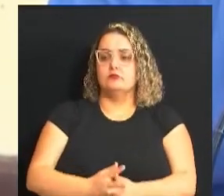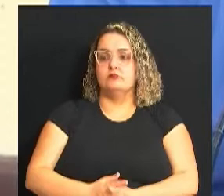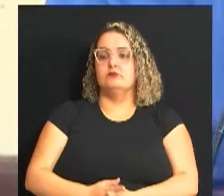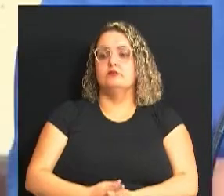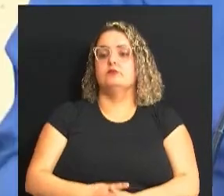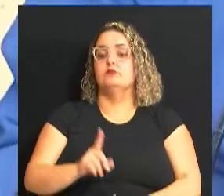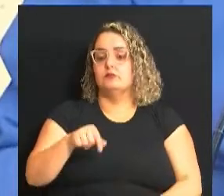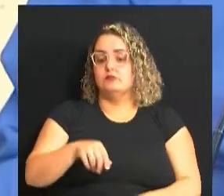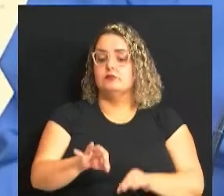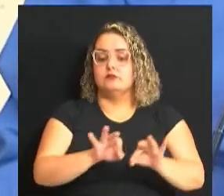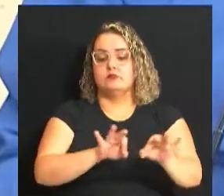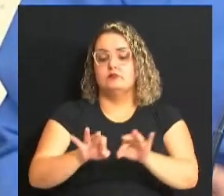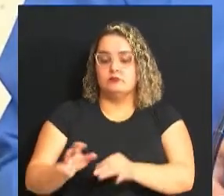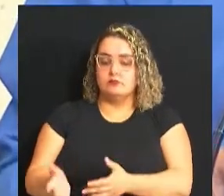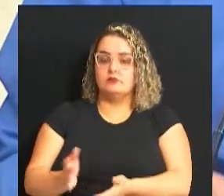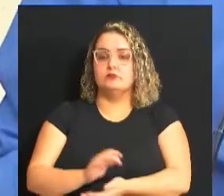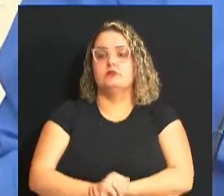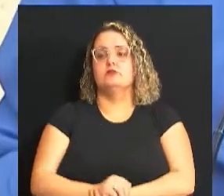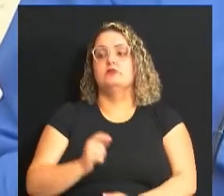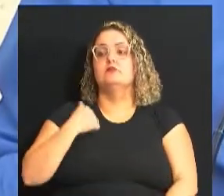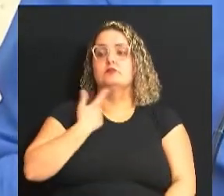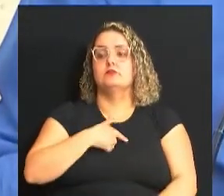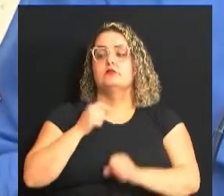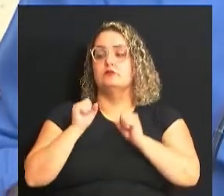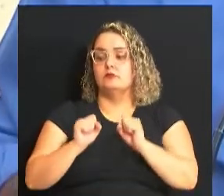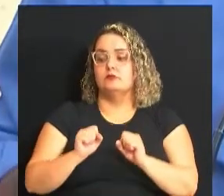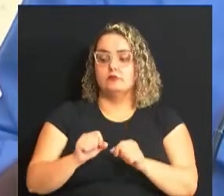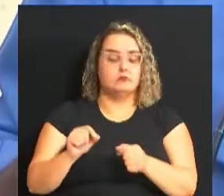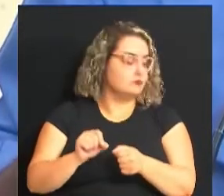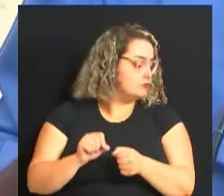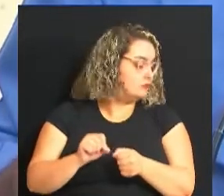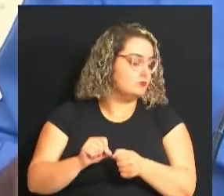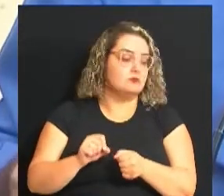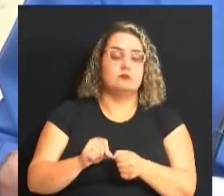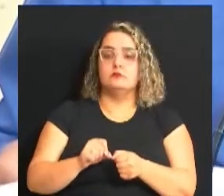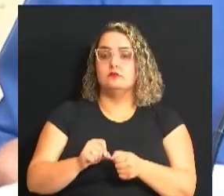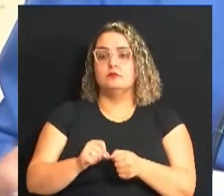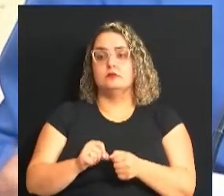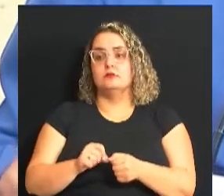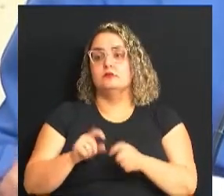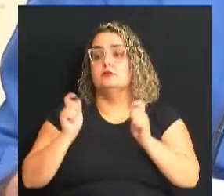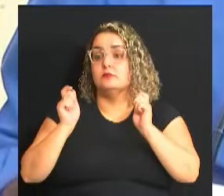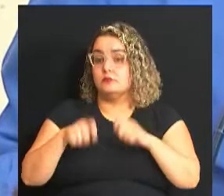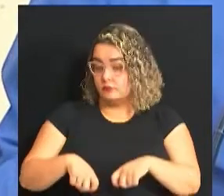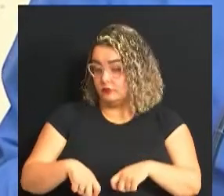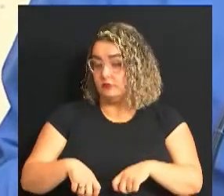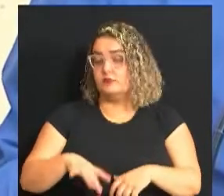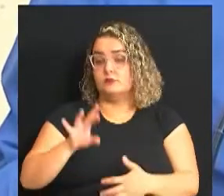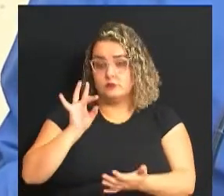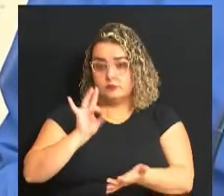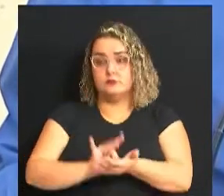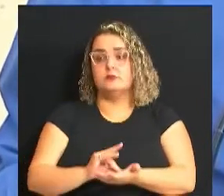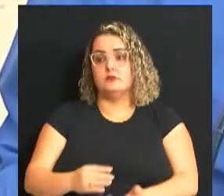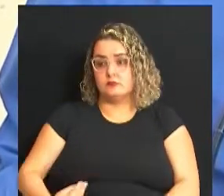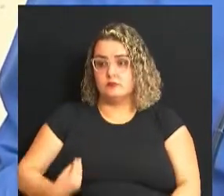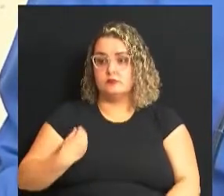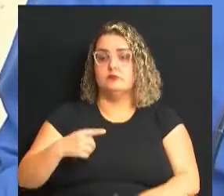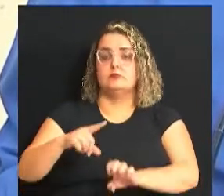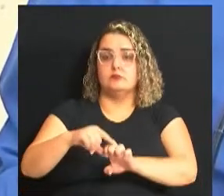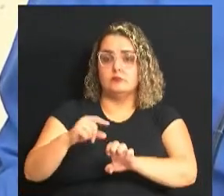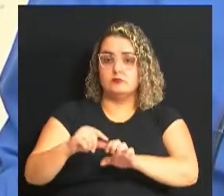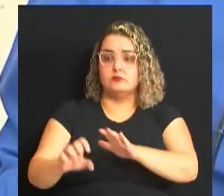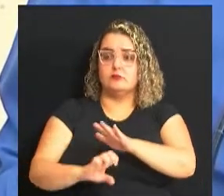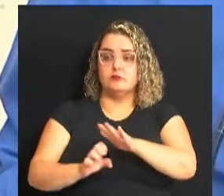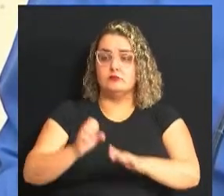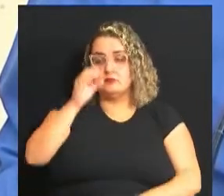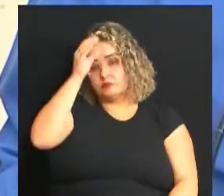deste projeto e que nós possamos aí fazer com que ele se torne realidade na vida dos empresários e cidadãos